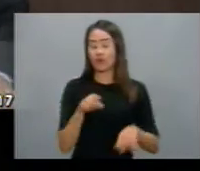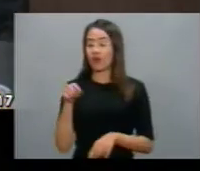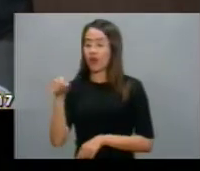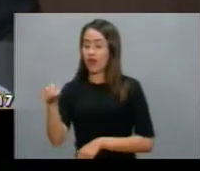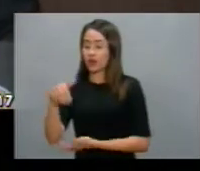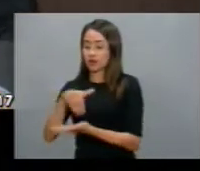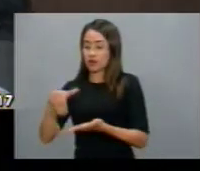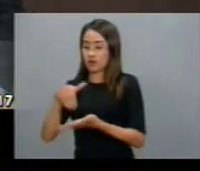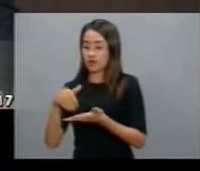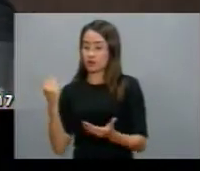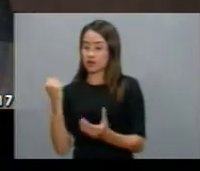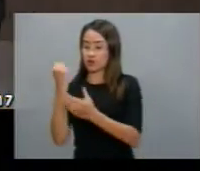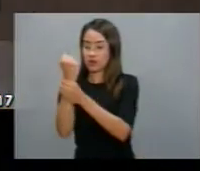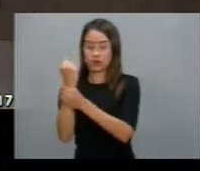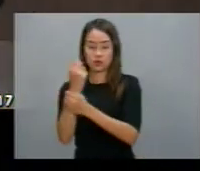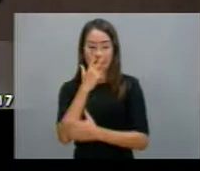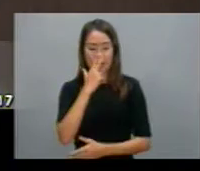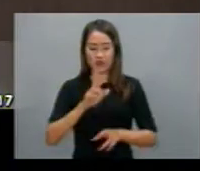aos olhos.